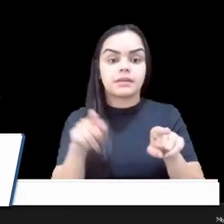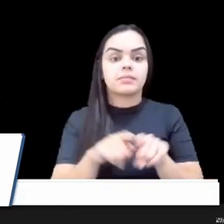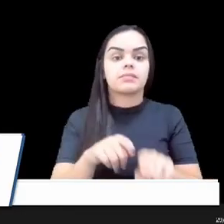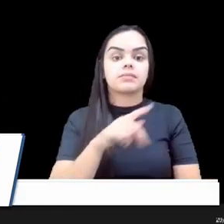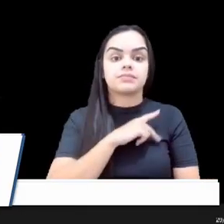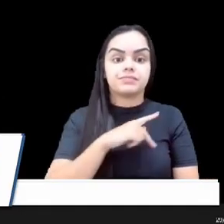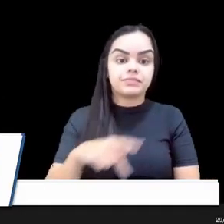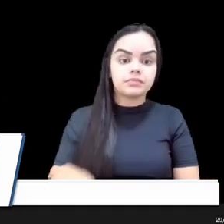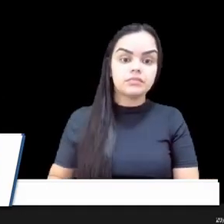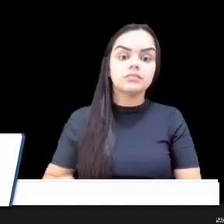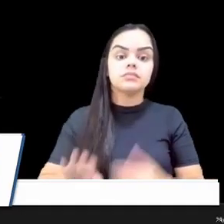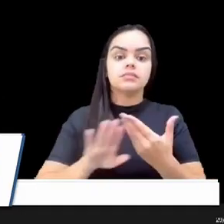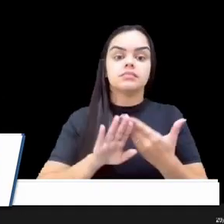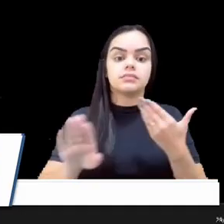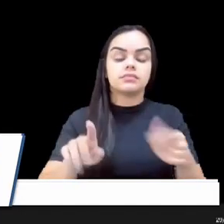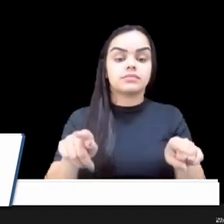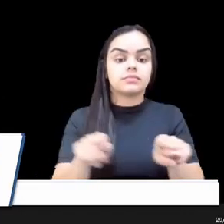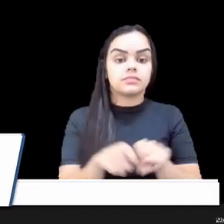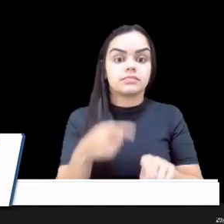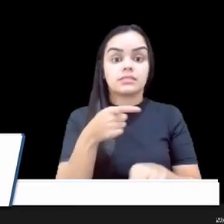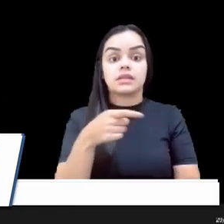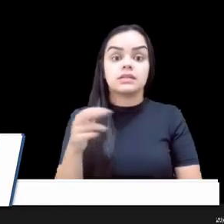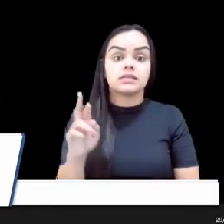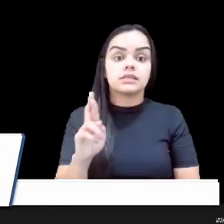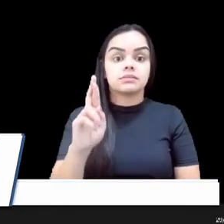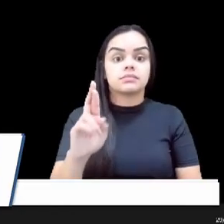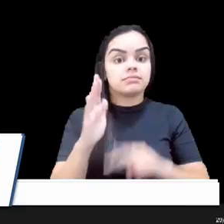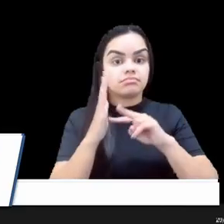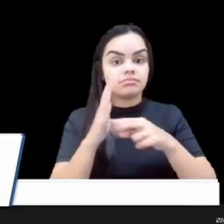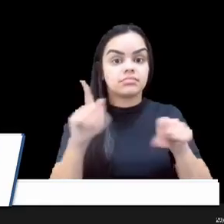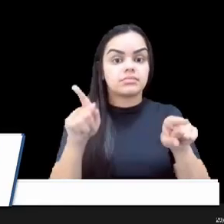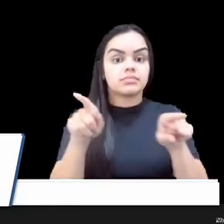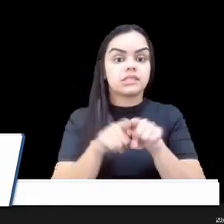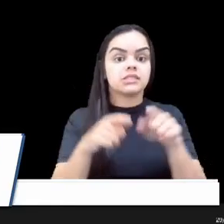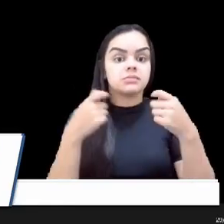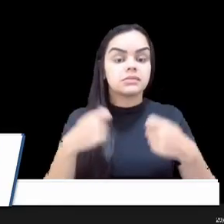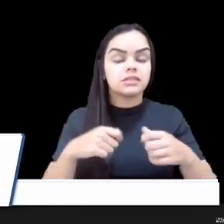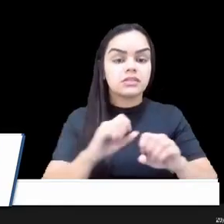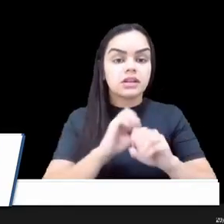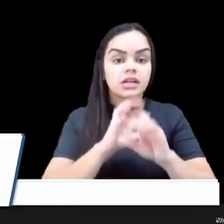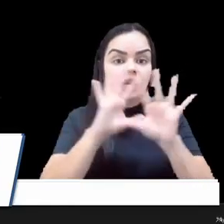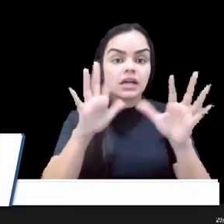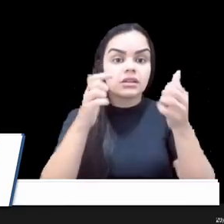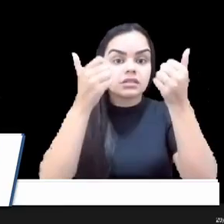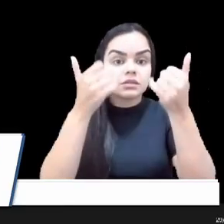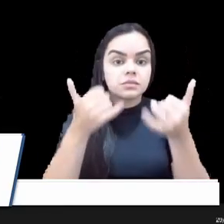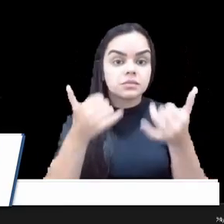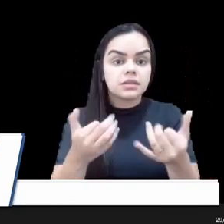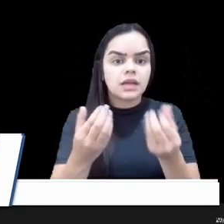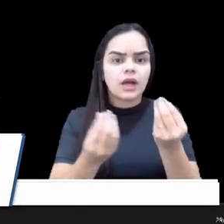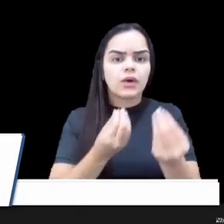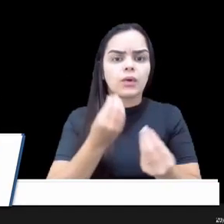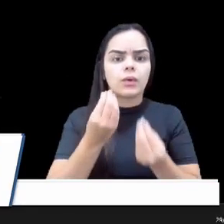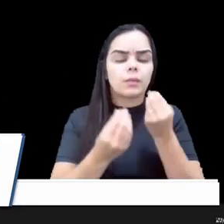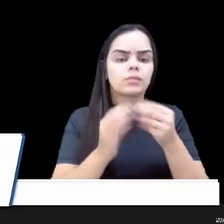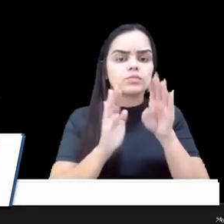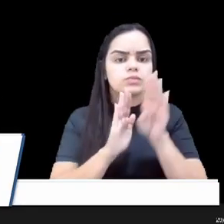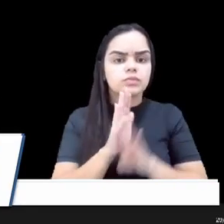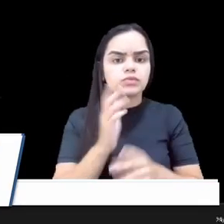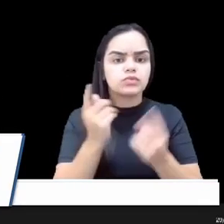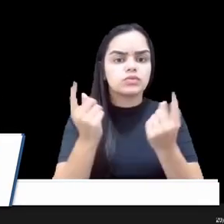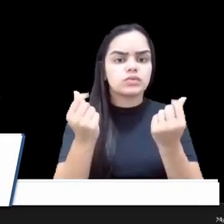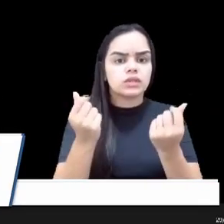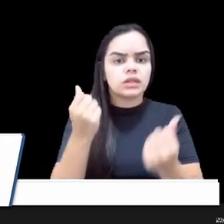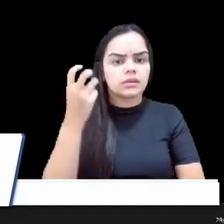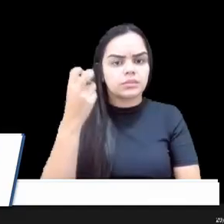foi afastado e esses representantes dos sindicatos. Eles precisam esclarecer por que eles estavam de forma ilegal descontando dinheiro de aposentado. Vamos para